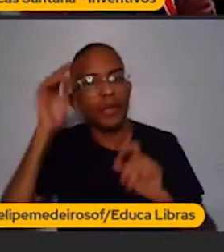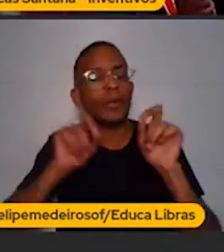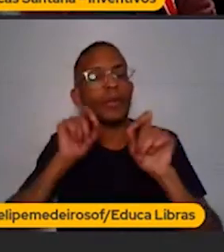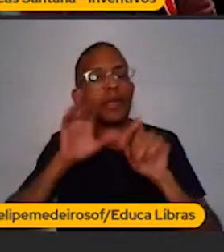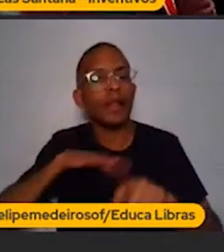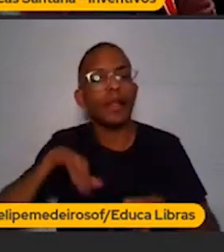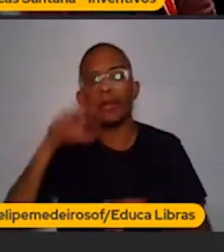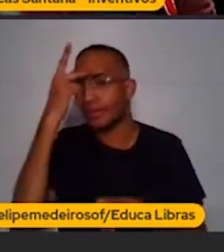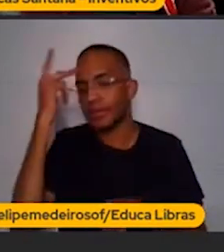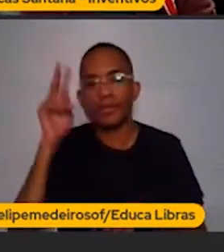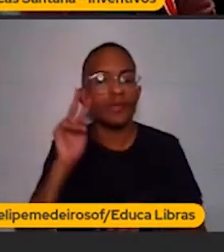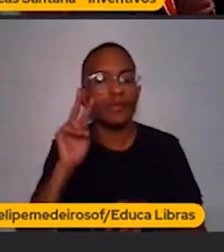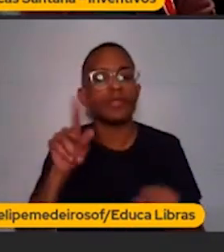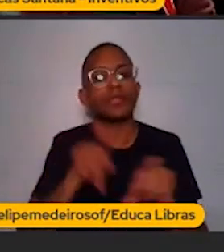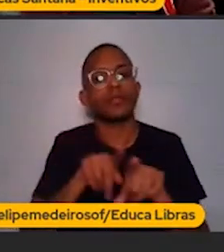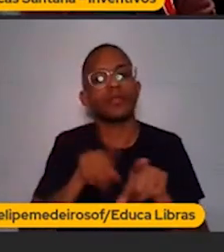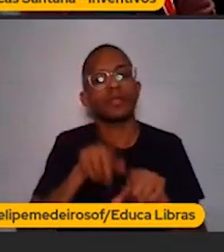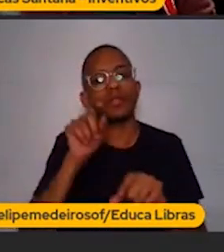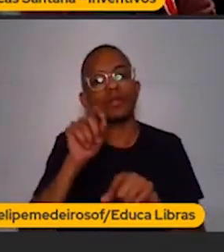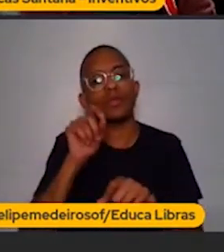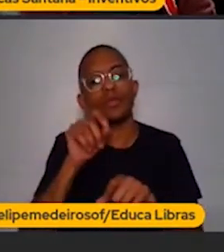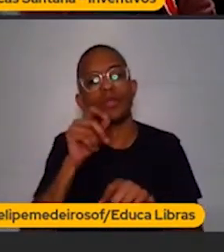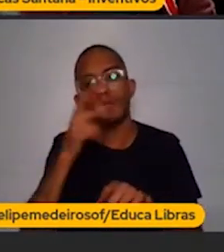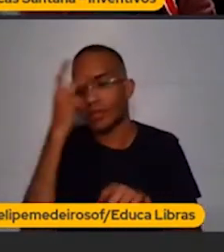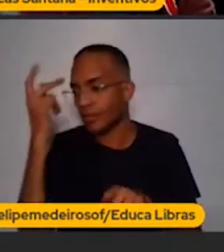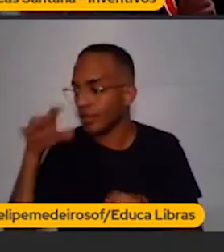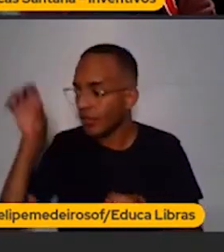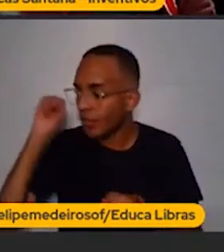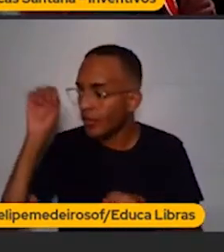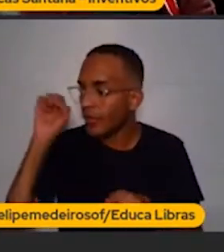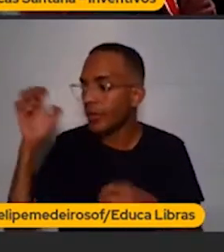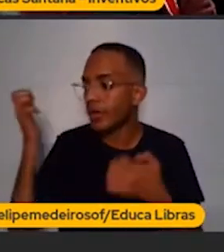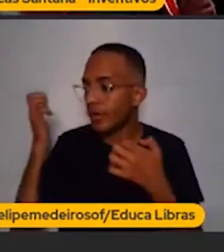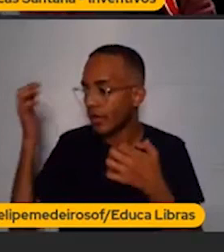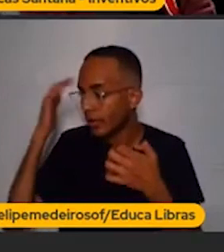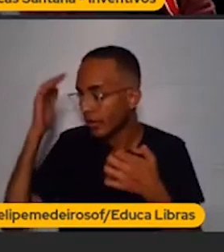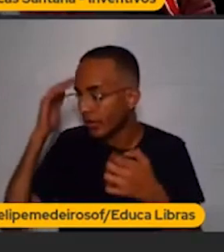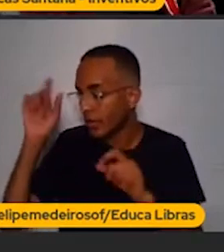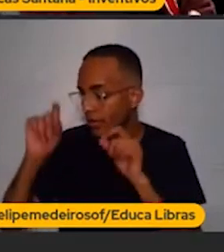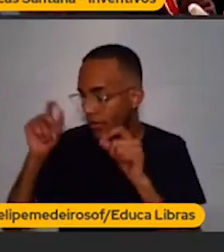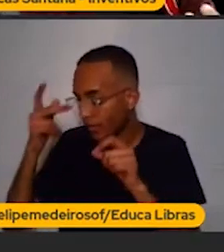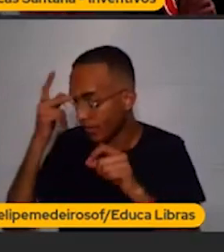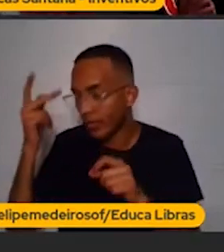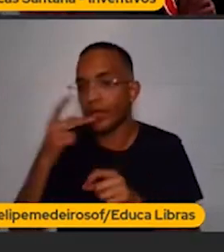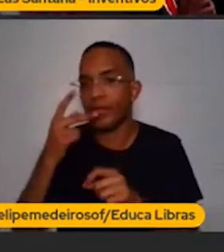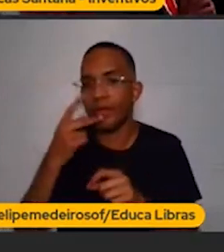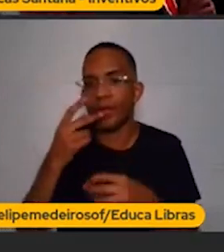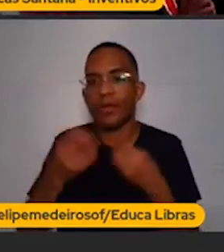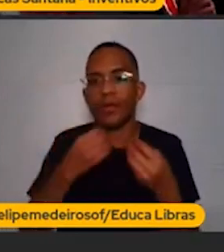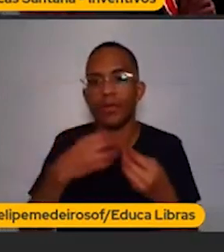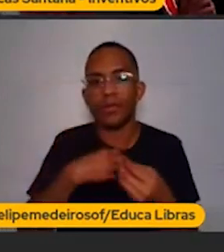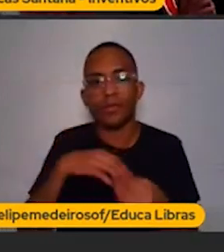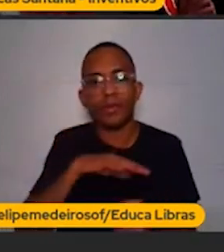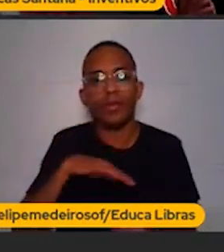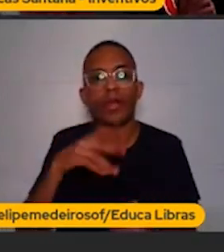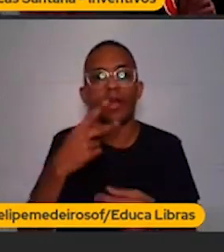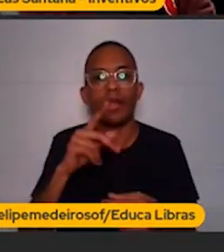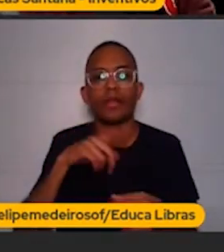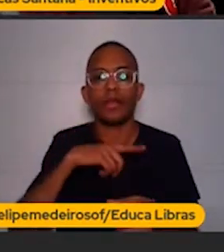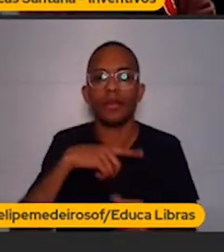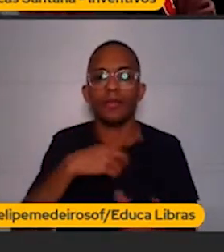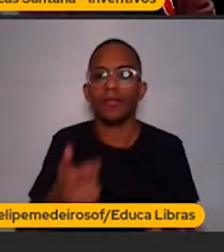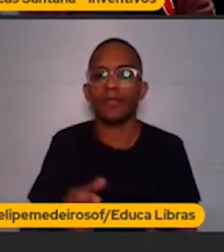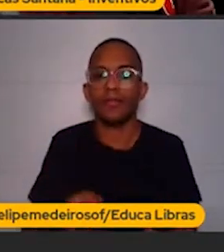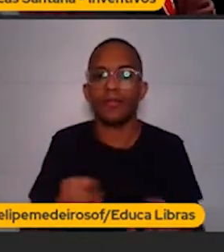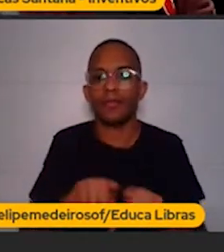pessoas veem, a gente gostaria de entender o que é que as pessoas ouvem, a gente gostaria de entender o que é que as pessoas falam, quais são os sentimentos que elas têm, positivos ou negativos,